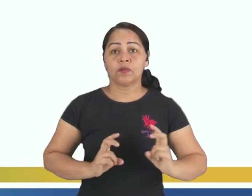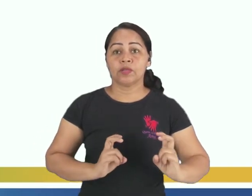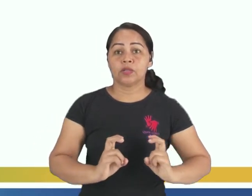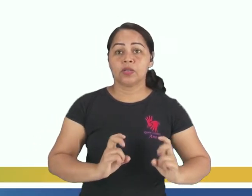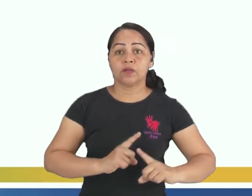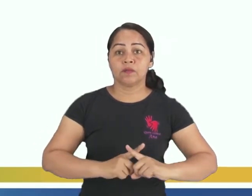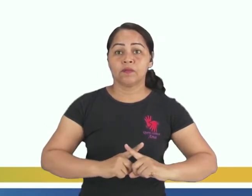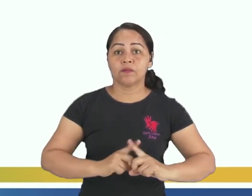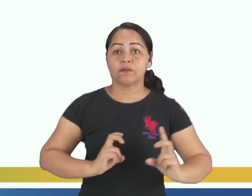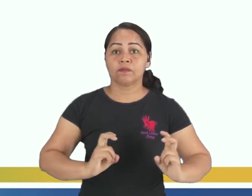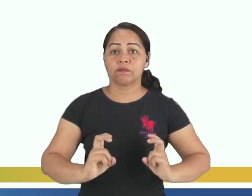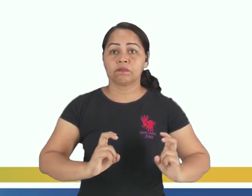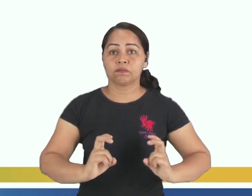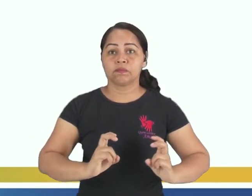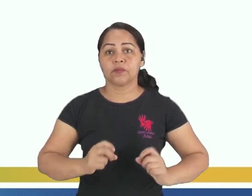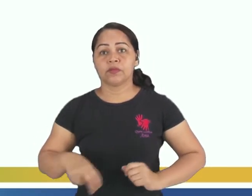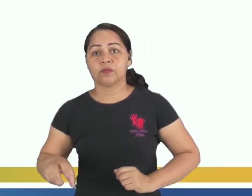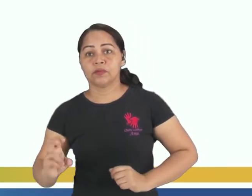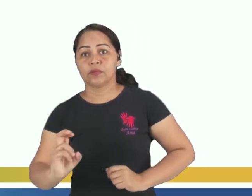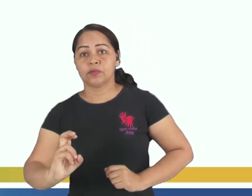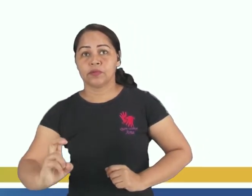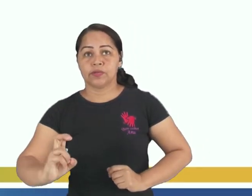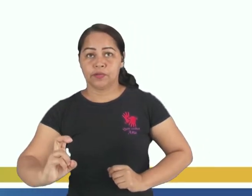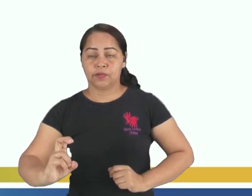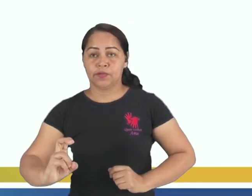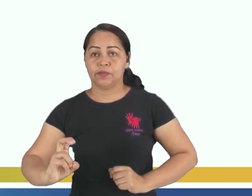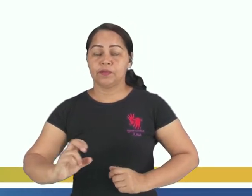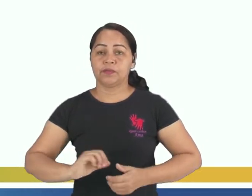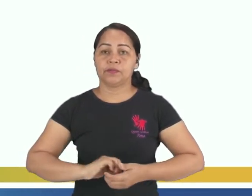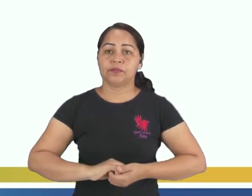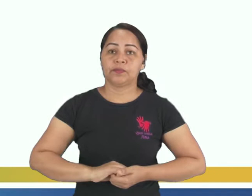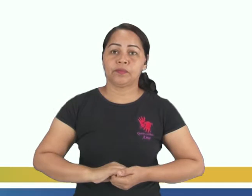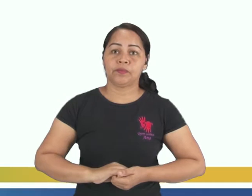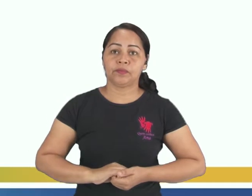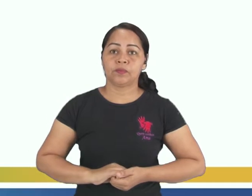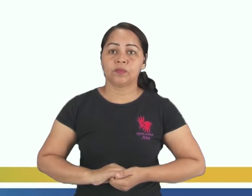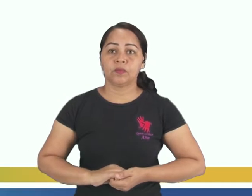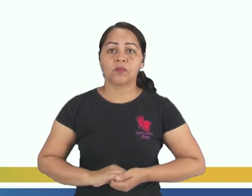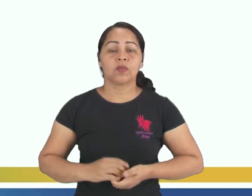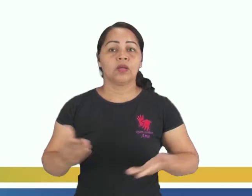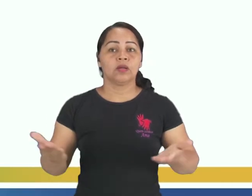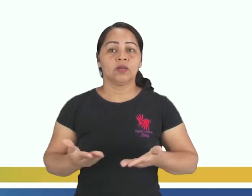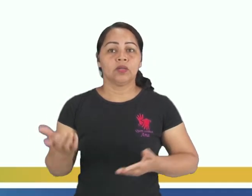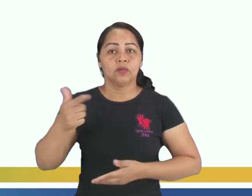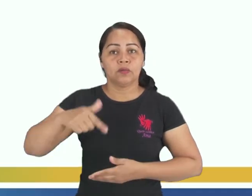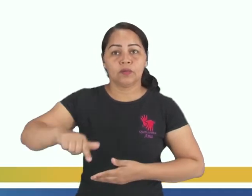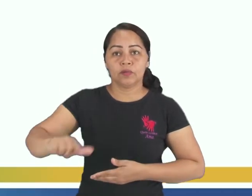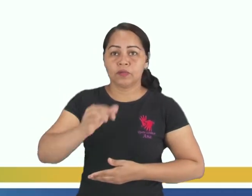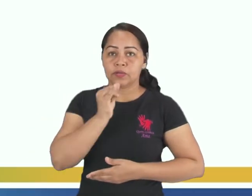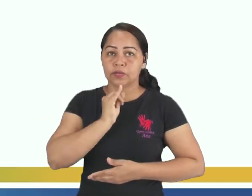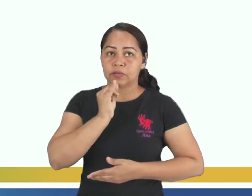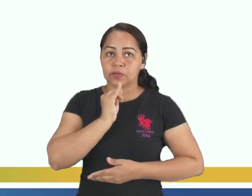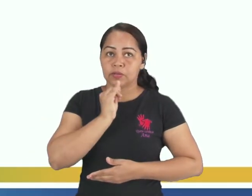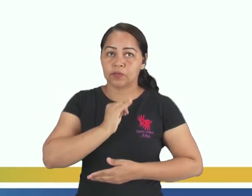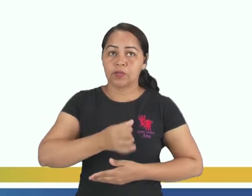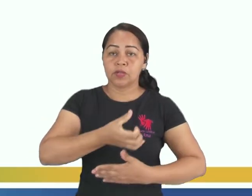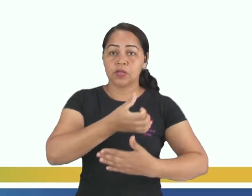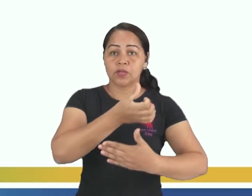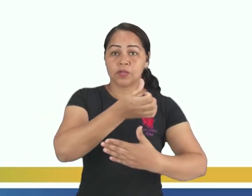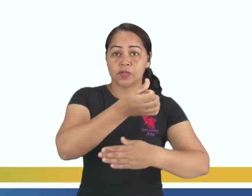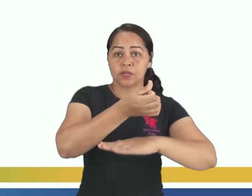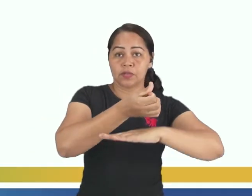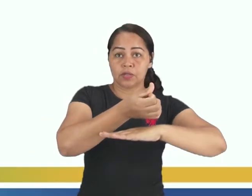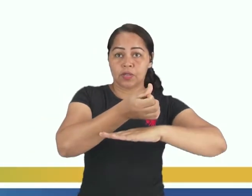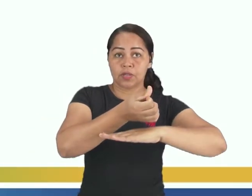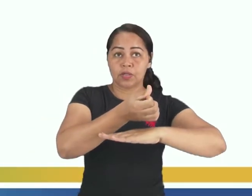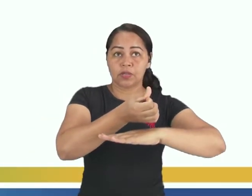está racionalizado aqui o nosso denominador. Item B, 6 sobre a raiz quinta de 3.